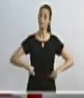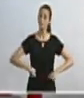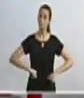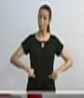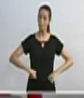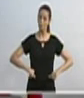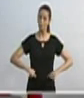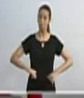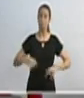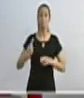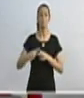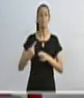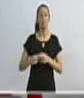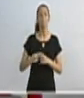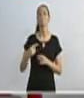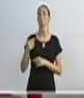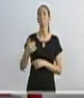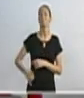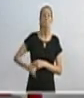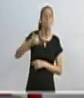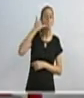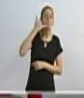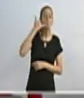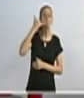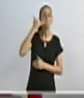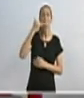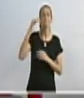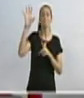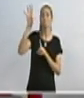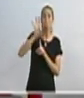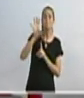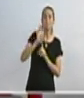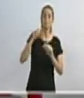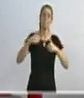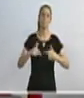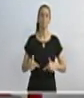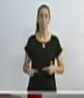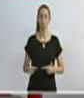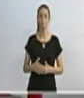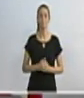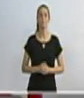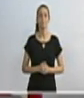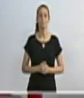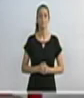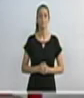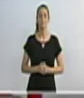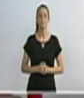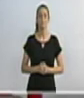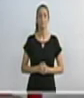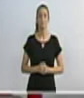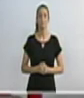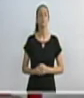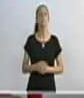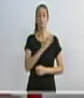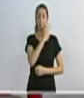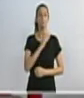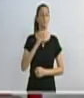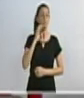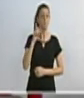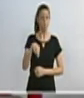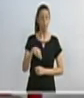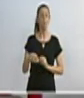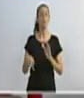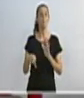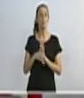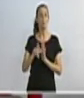de sinal de telefonia não foi resolvido. Nós temos, por incrível que pareça, César Sim, coordenador do PROCON, ex-vereador